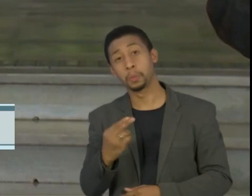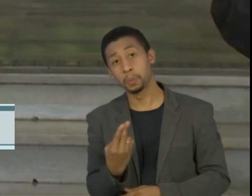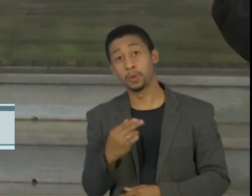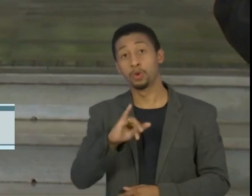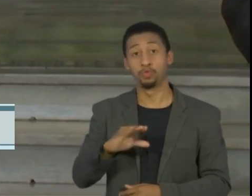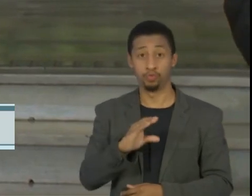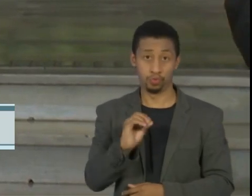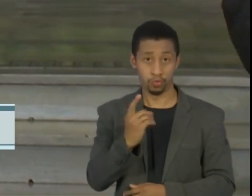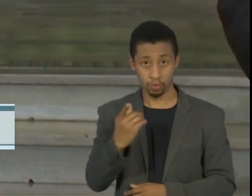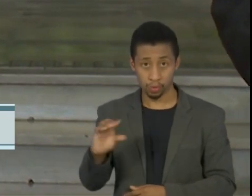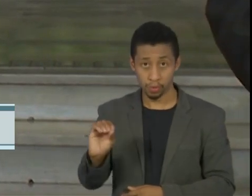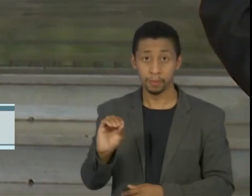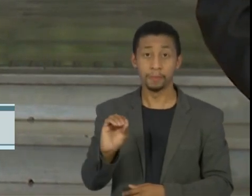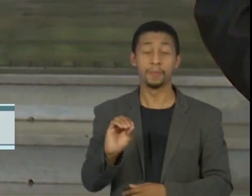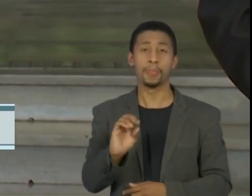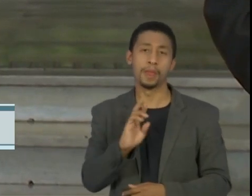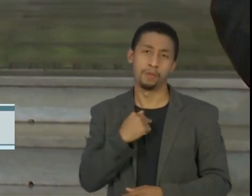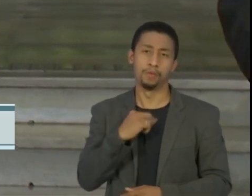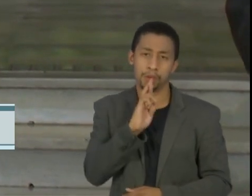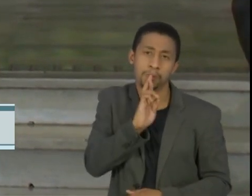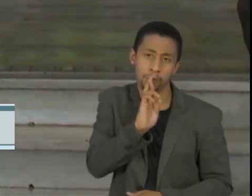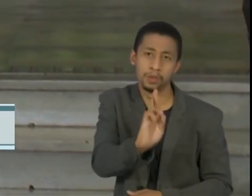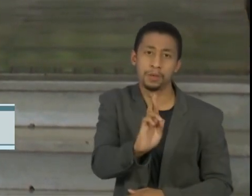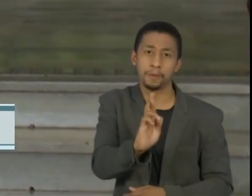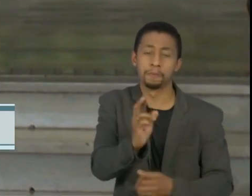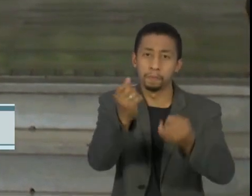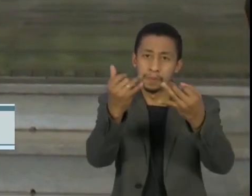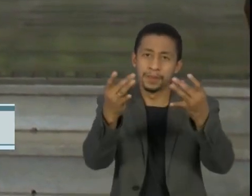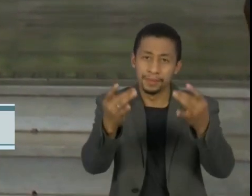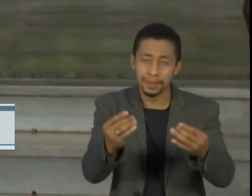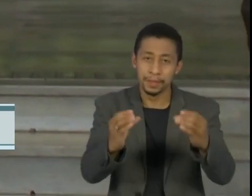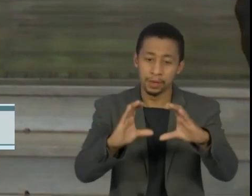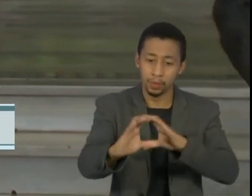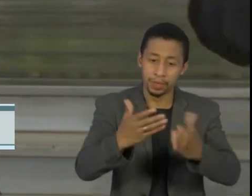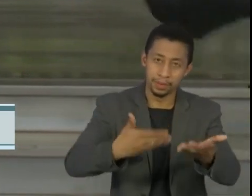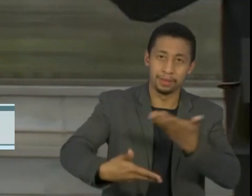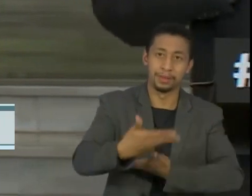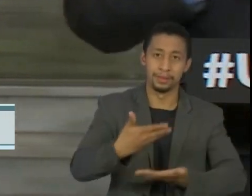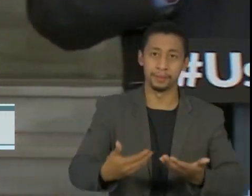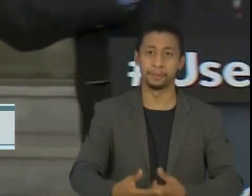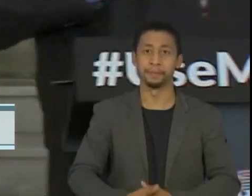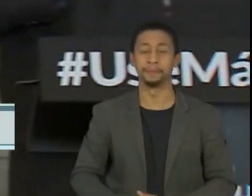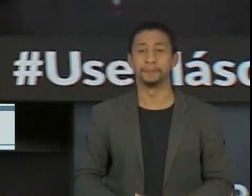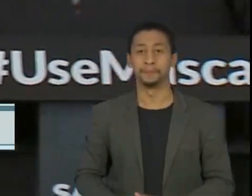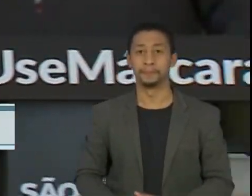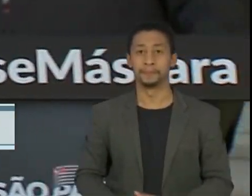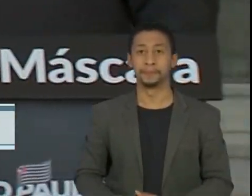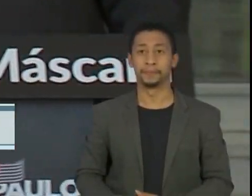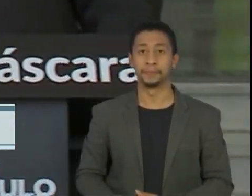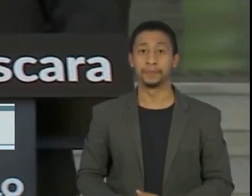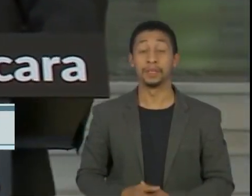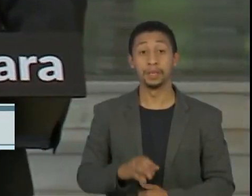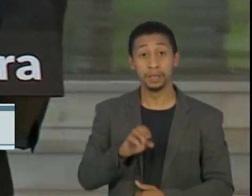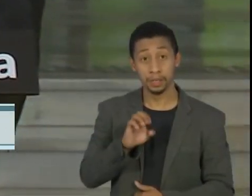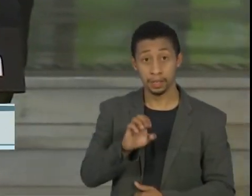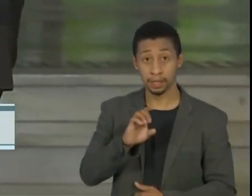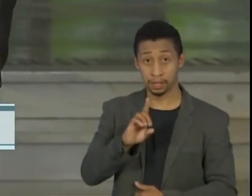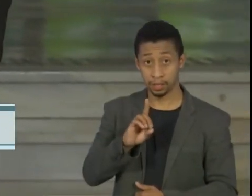João Gabardo. E, na sequência, respondo sobre a comunicação feita aqui. Eduarda e